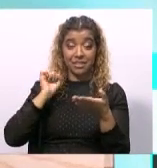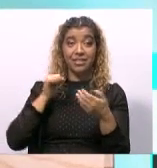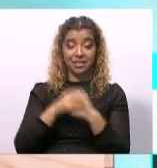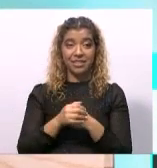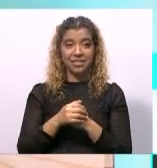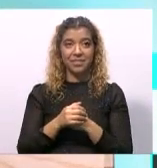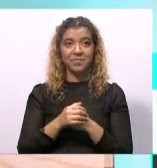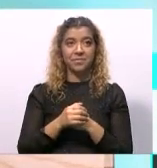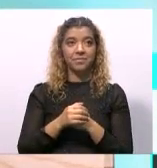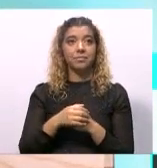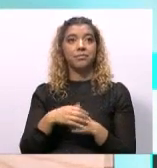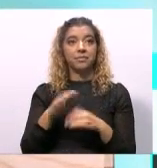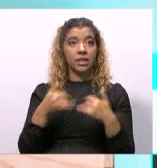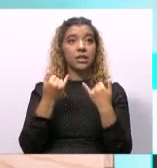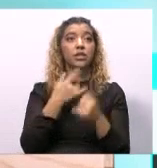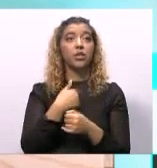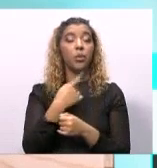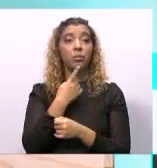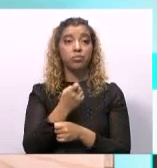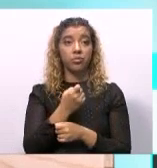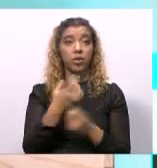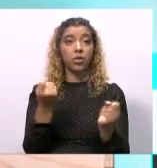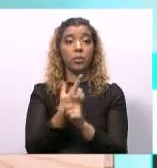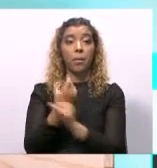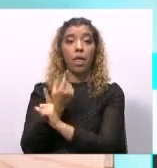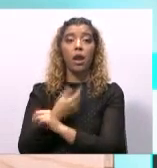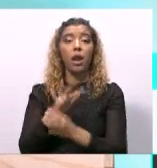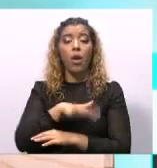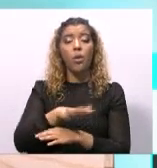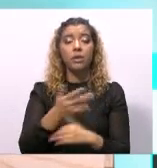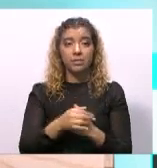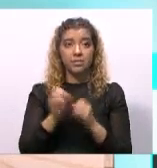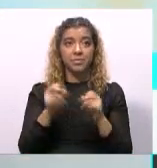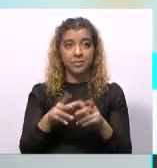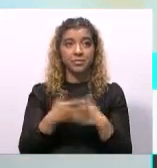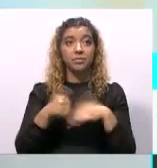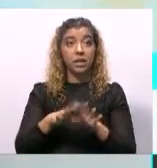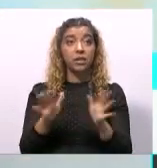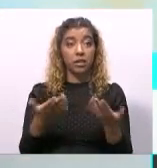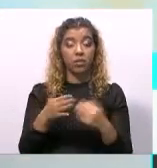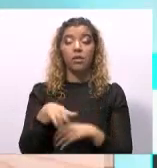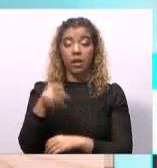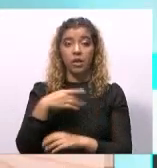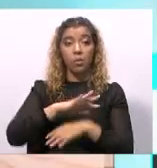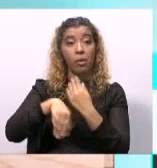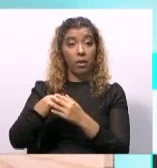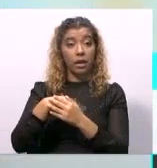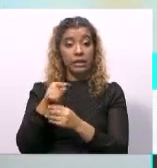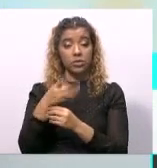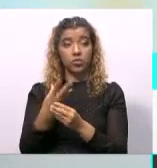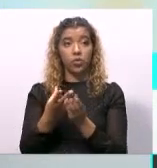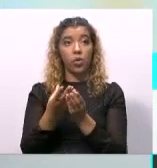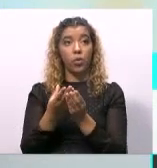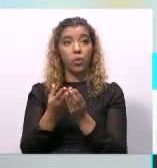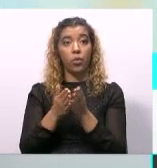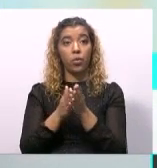bem. Daqui a pouco já vou perguntar onde é que podemos comprar estes óleos também. Ok. Mas, portanto, hidrolato de lavanda. O hidrolato de lavanda, a vantagem